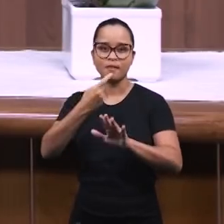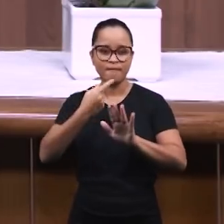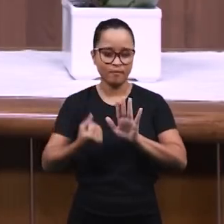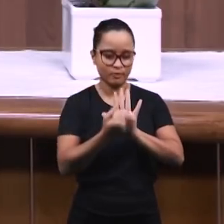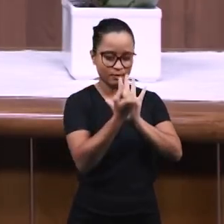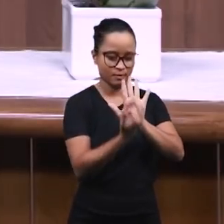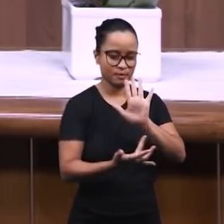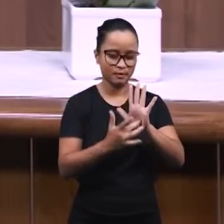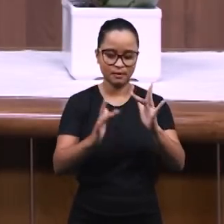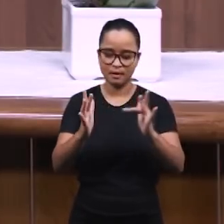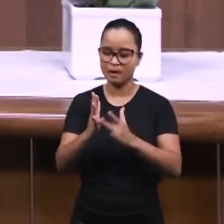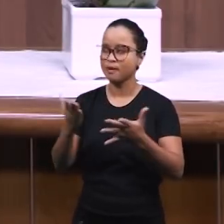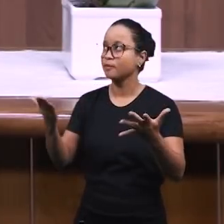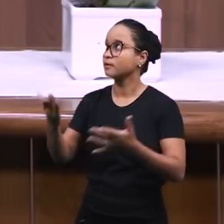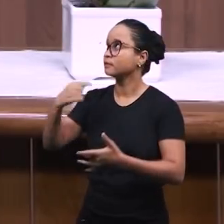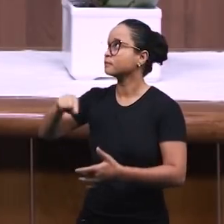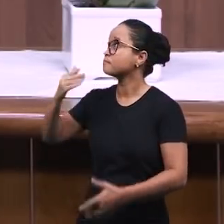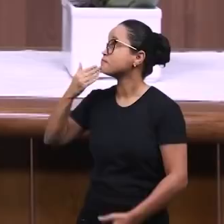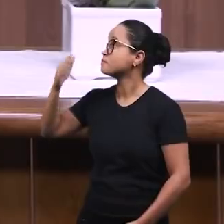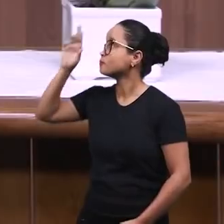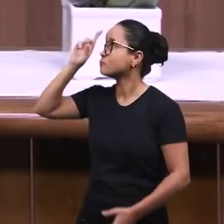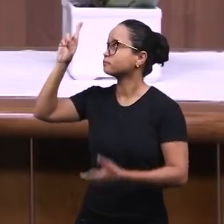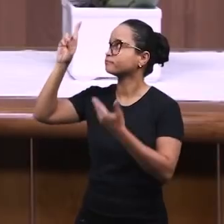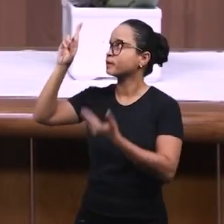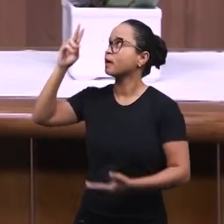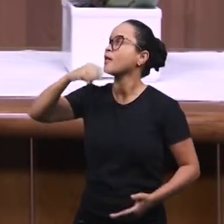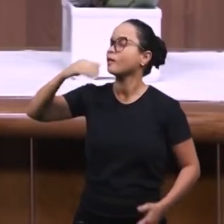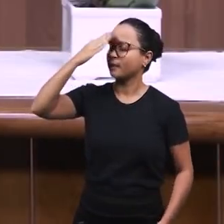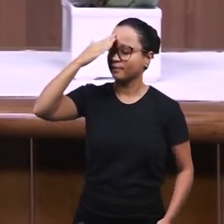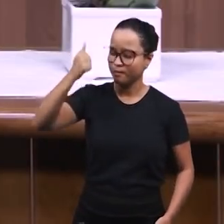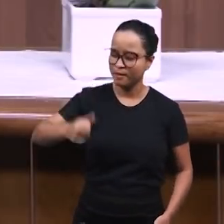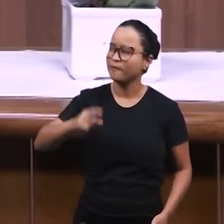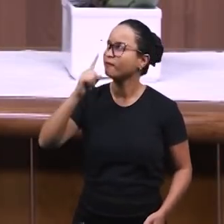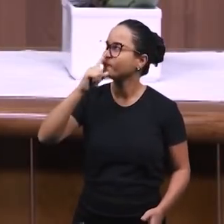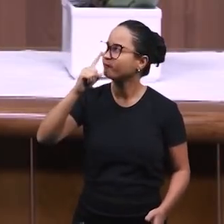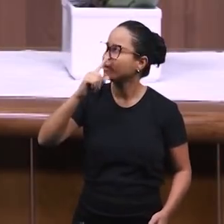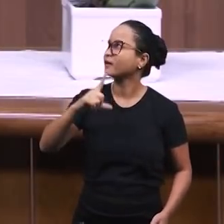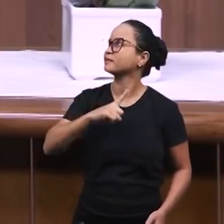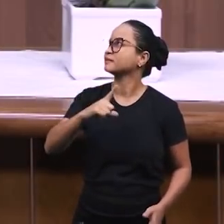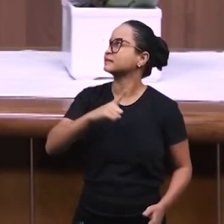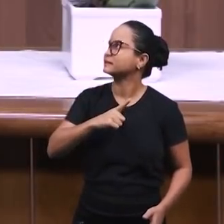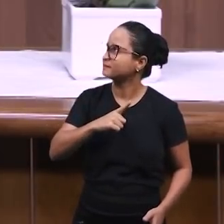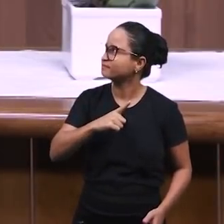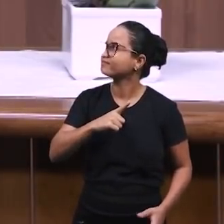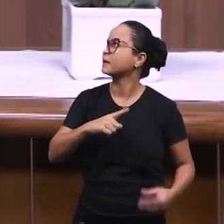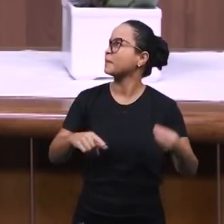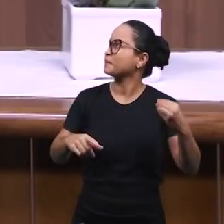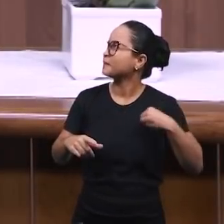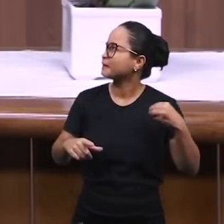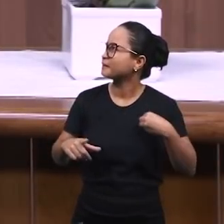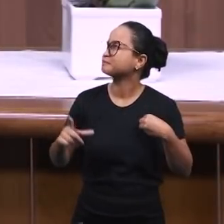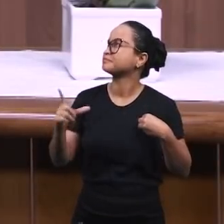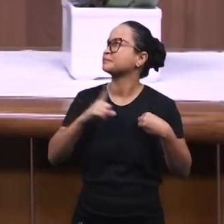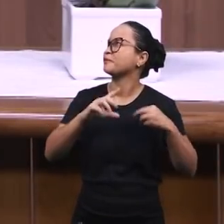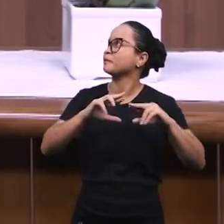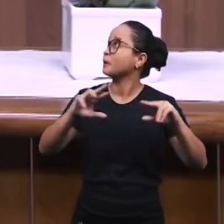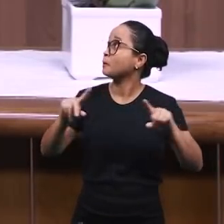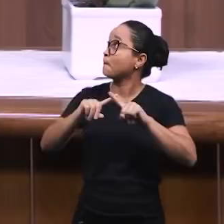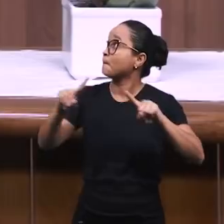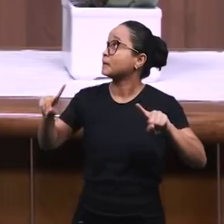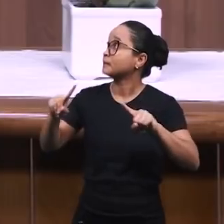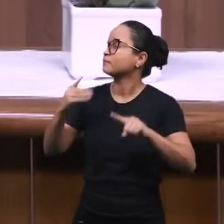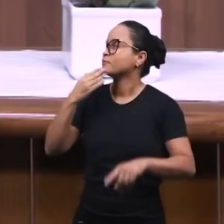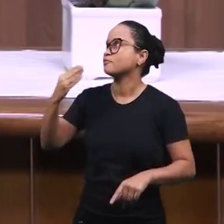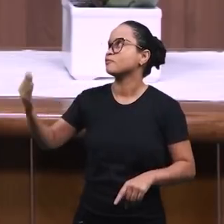Jesus, nesse momento em que nos dirigimos a Ti, reconhecendo, Senhor, que somos falhos e imperfeitos, somos pecadores e pedindo